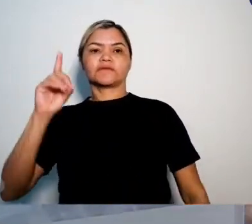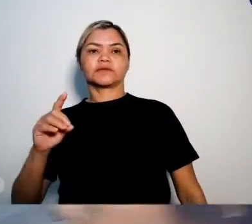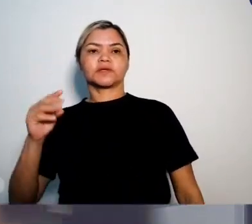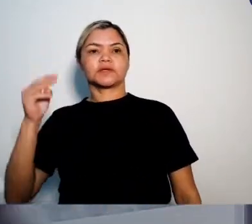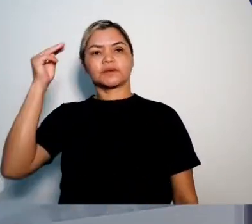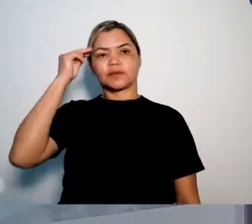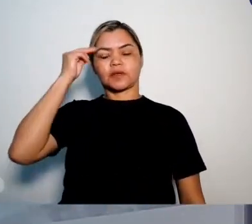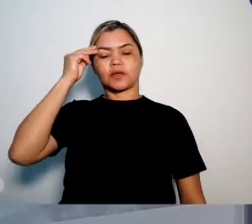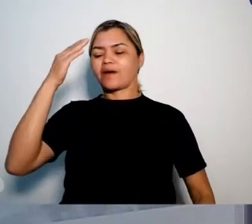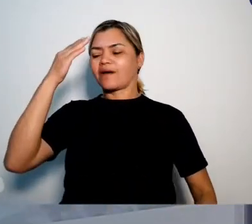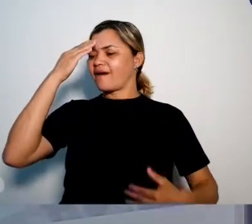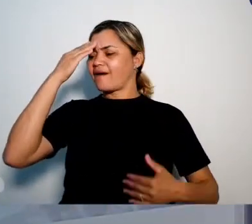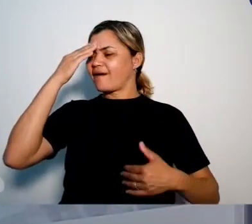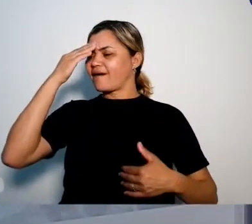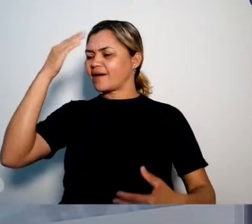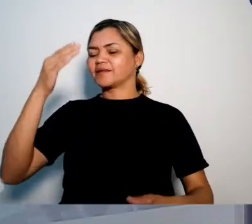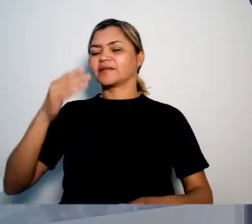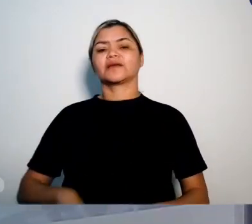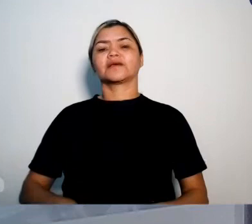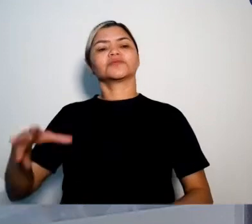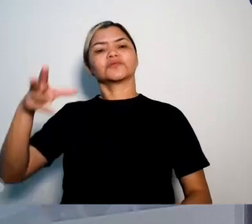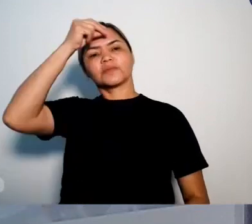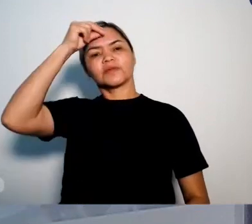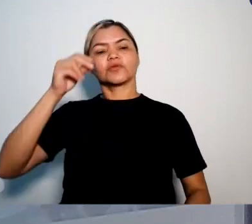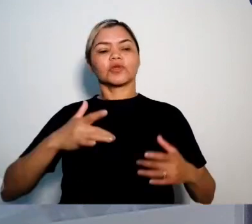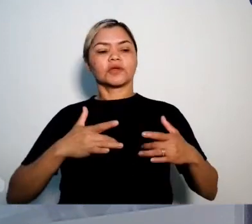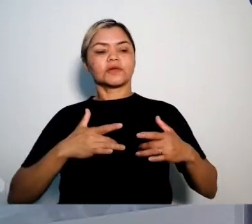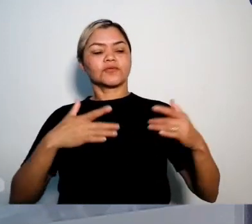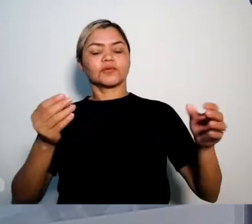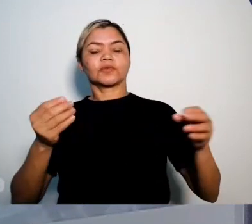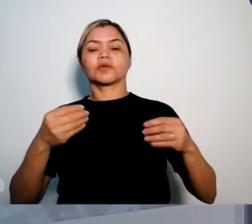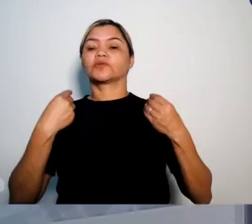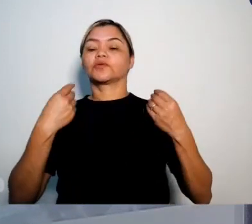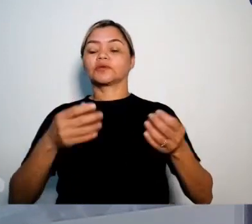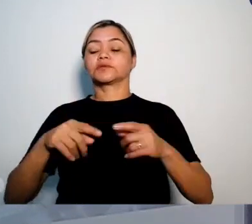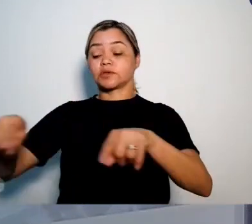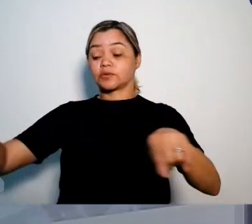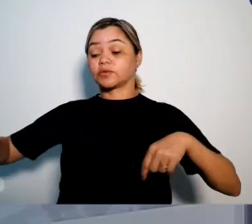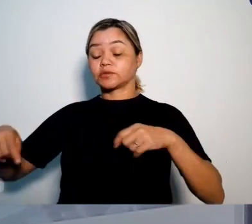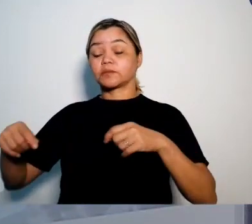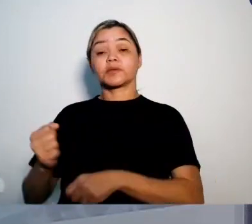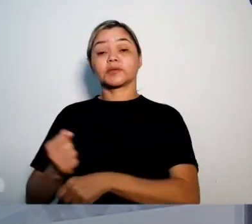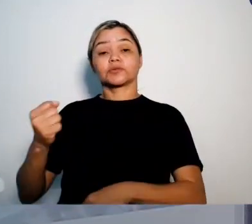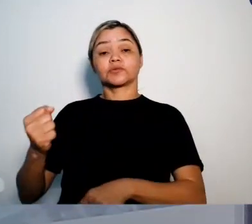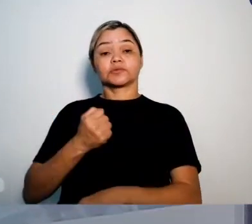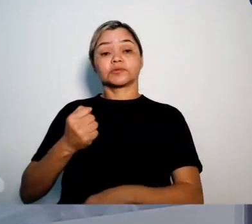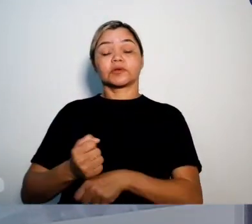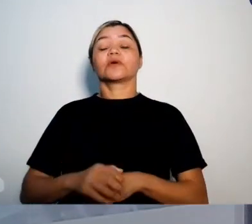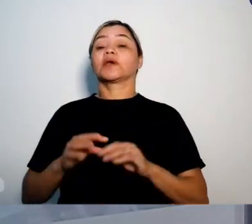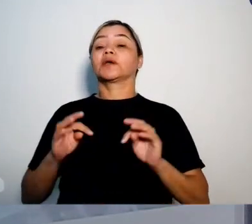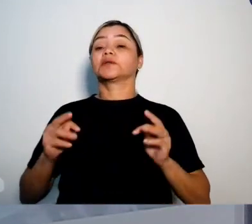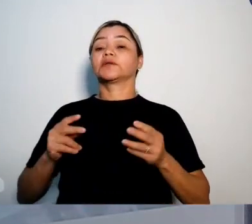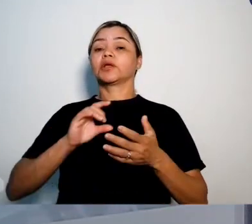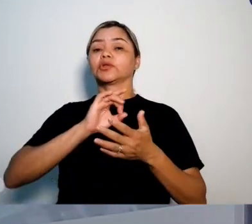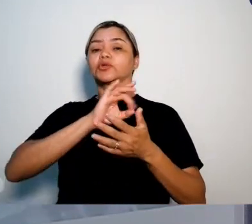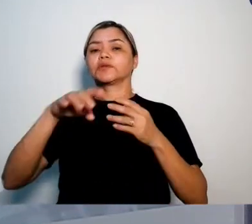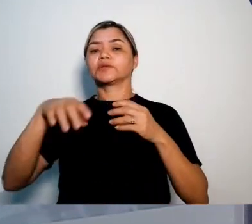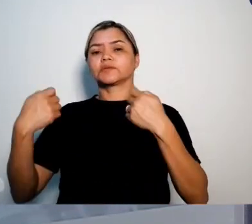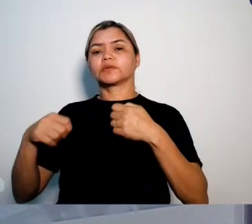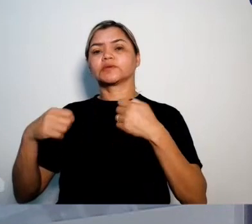me ouvir e fazer a doação desse terreno para essa construção e atender todas as pessoas com transtornos